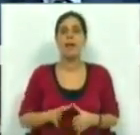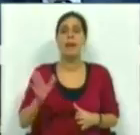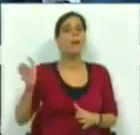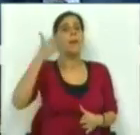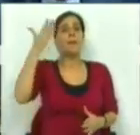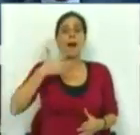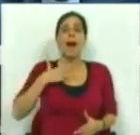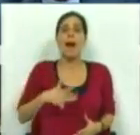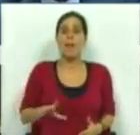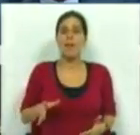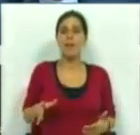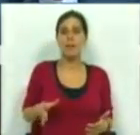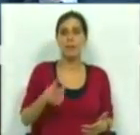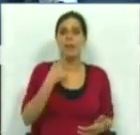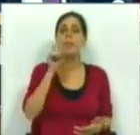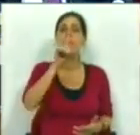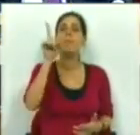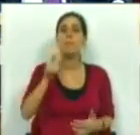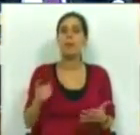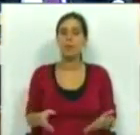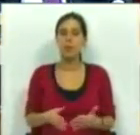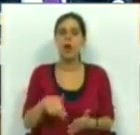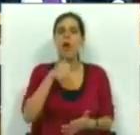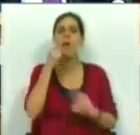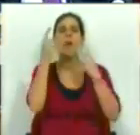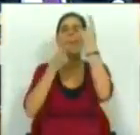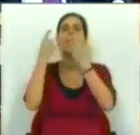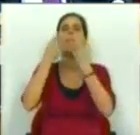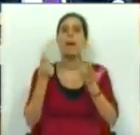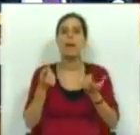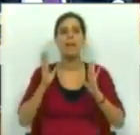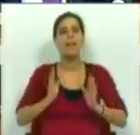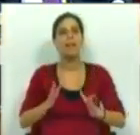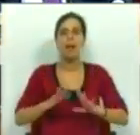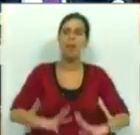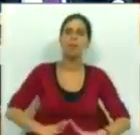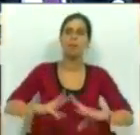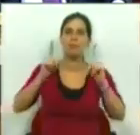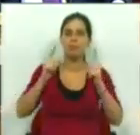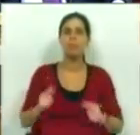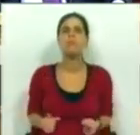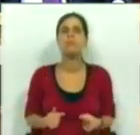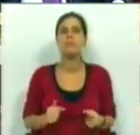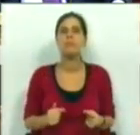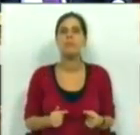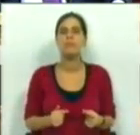Em primeiro lugar, gostava de lhe perguntar como pensa que deve evoluir